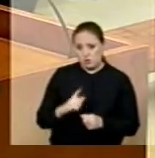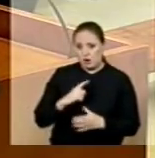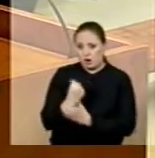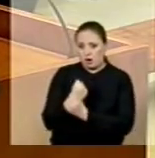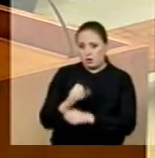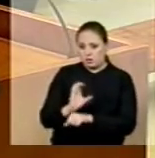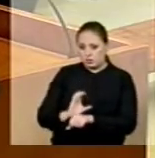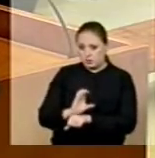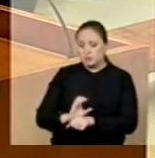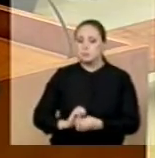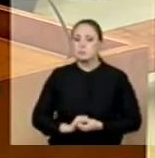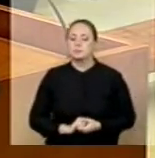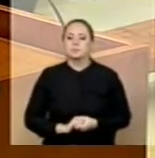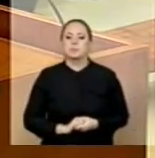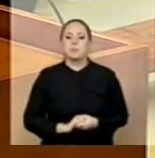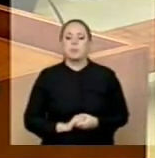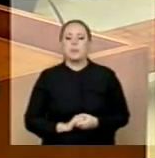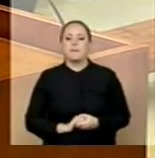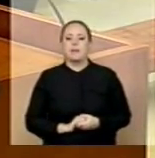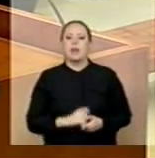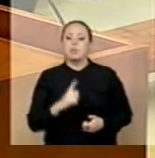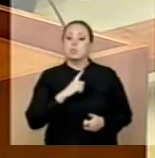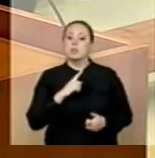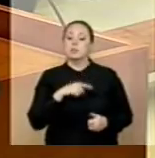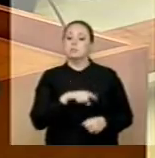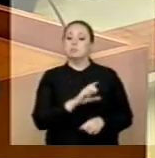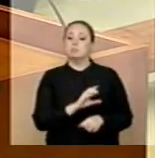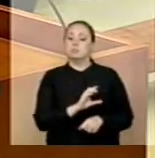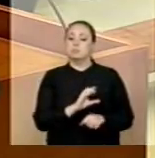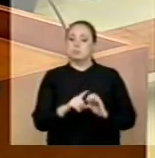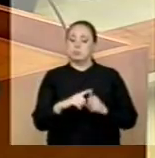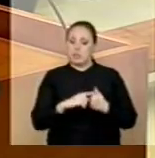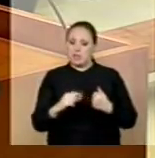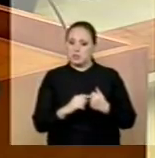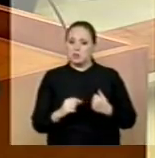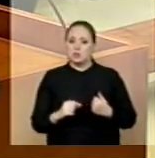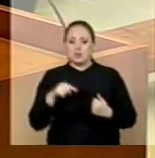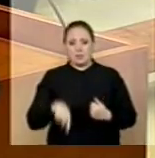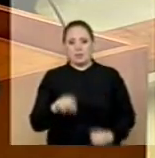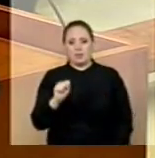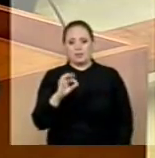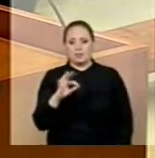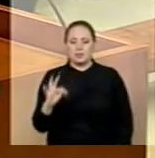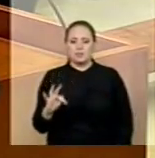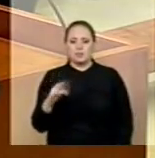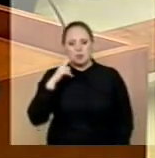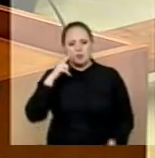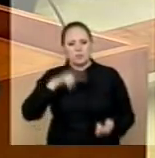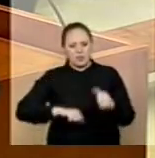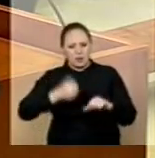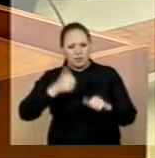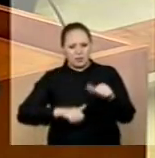Pois bem, apesar do que disposto nesse dispositivo, e essa Corte apreciou pelo